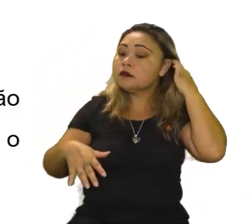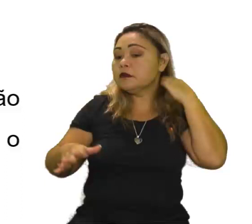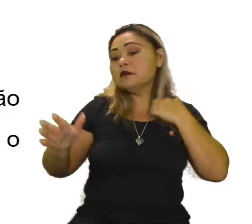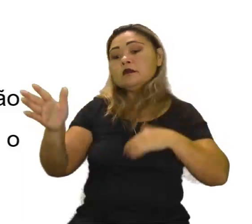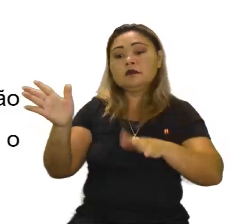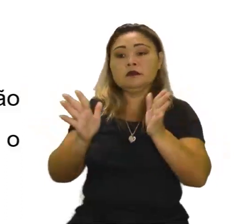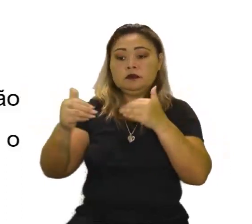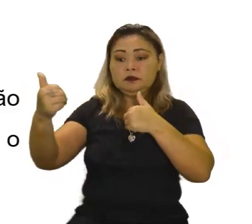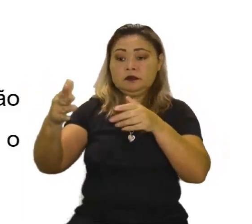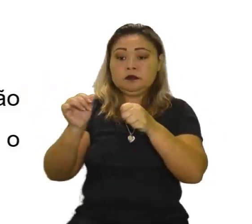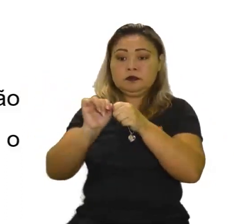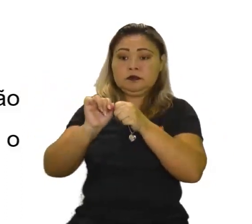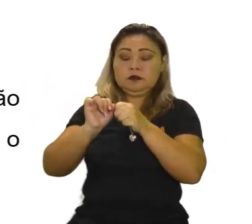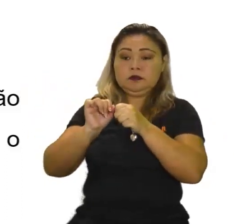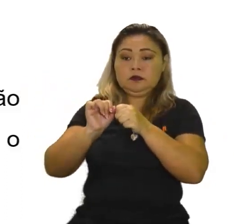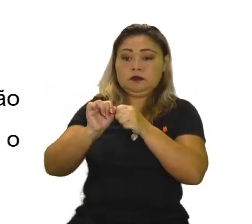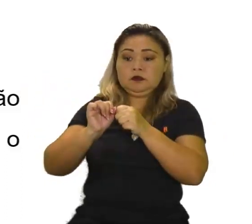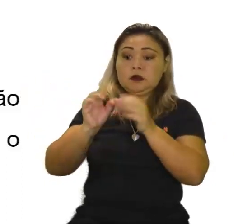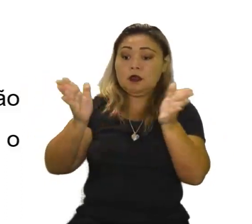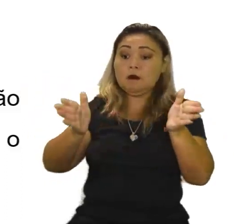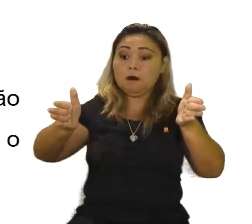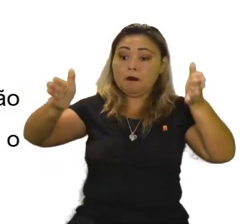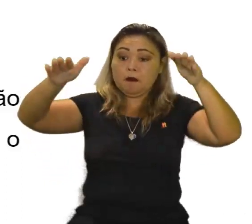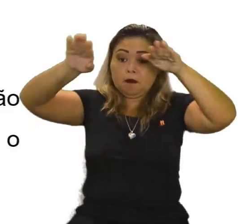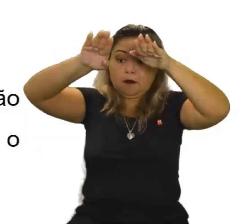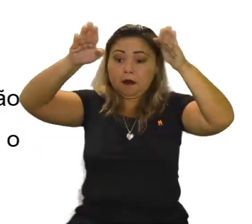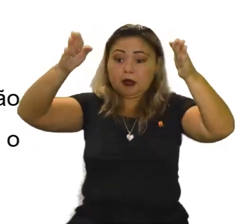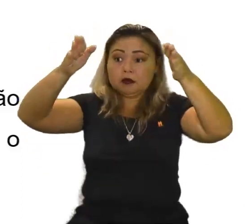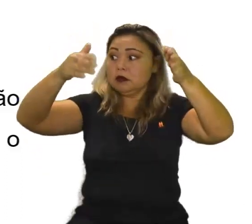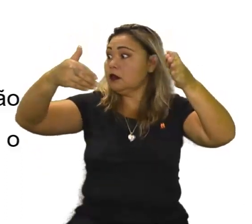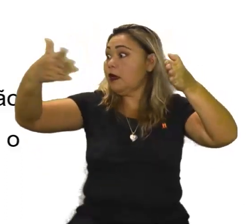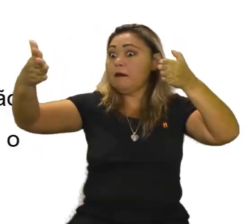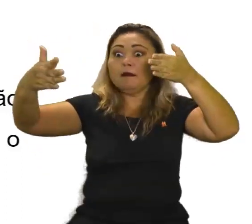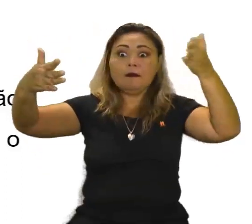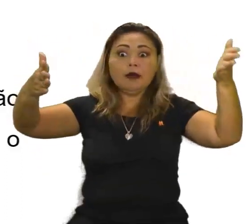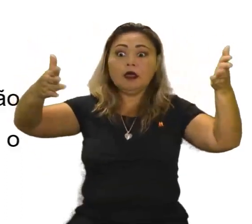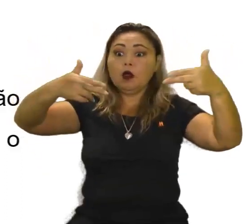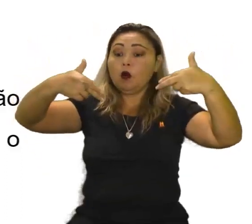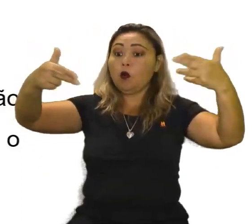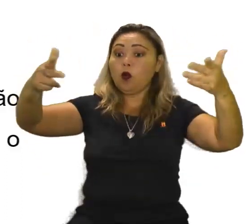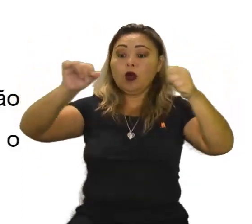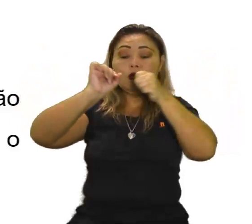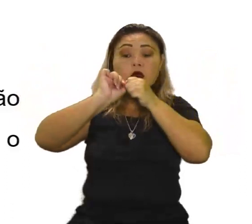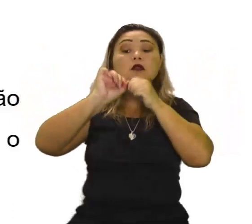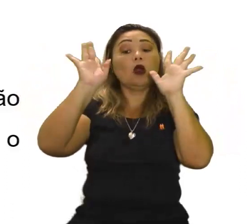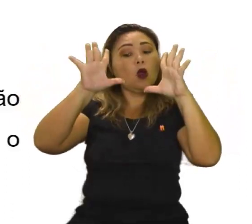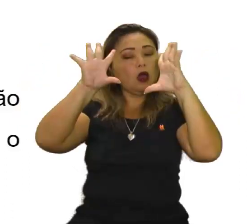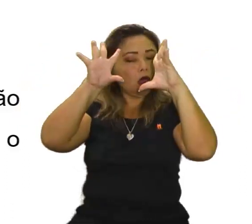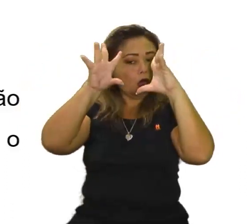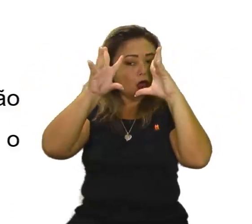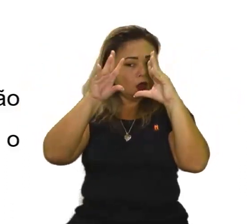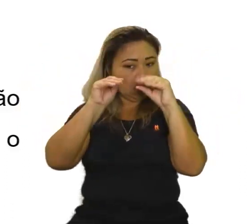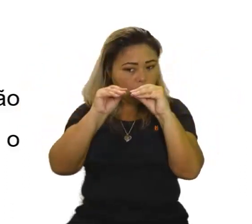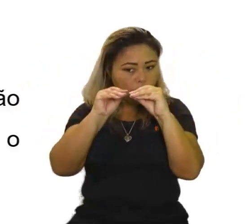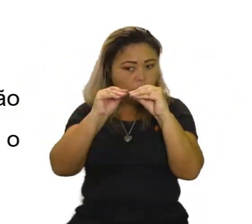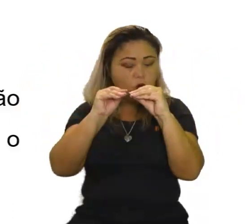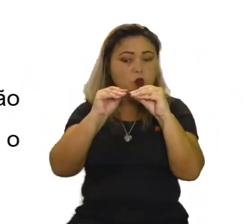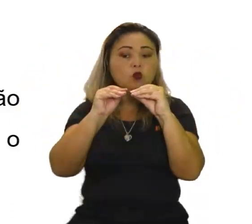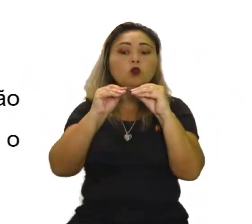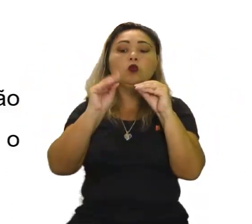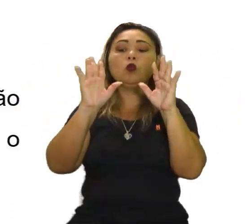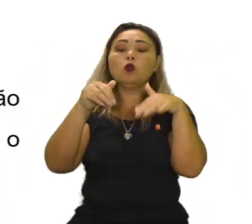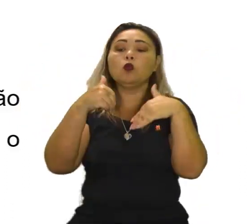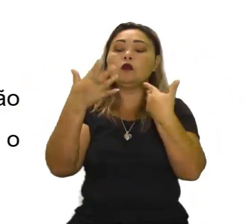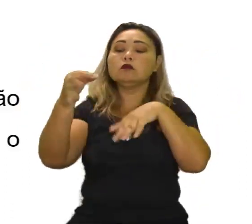recomendado fazer esse transporte em baú. Tem que ser aberto. Então, à noite, uma das condições, porque